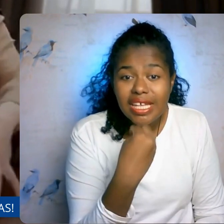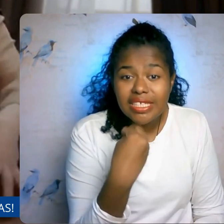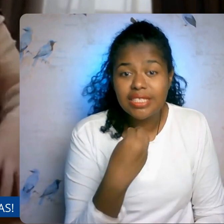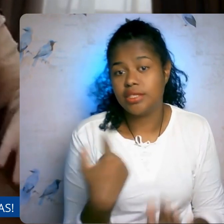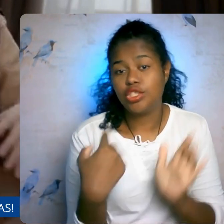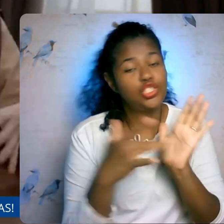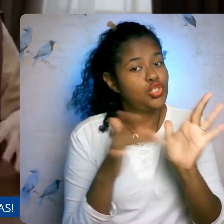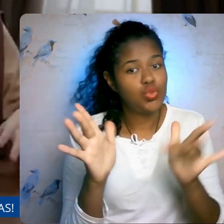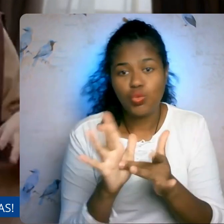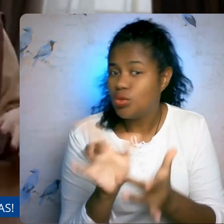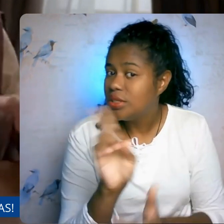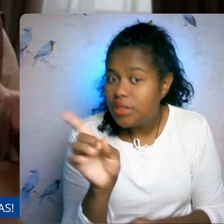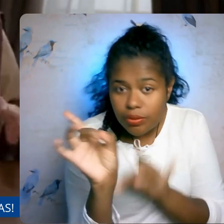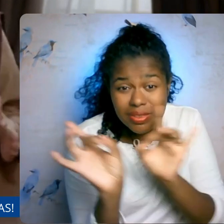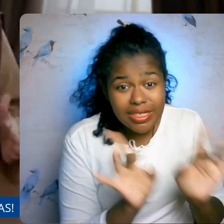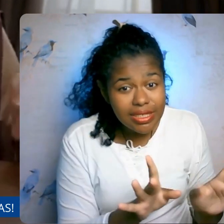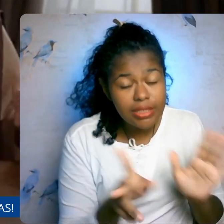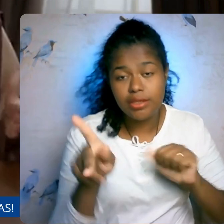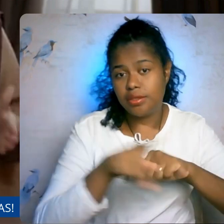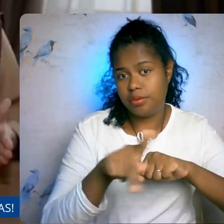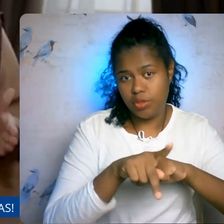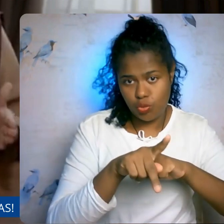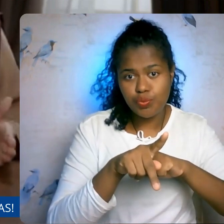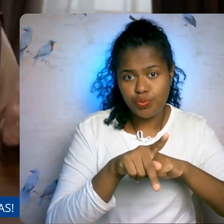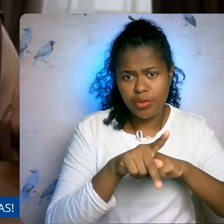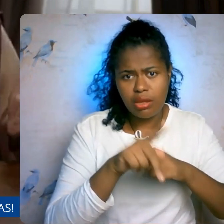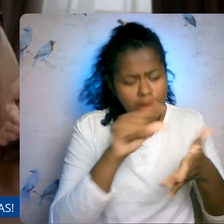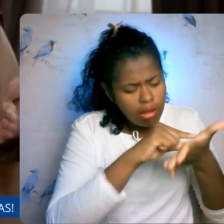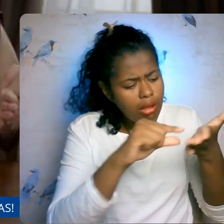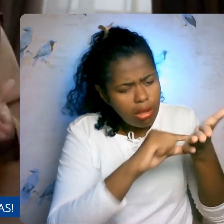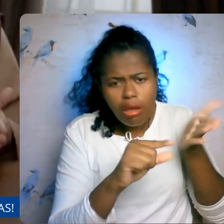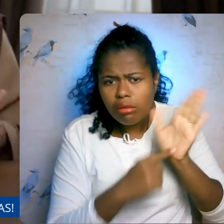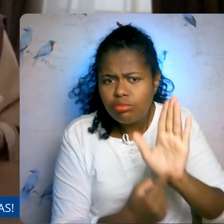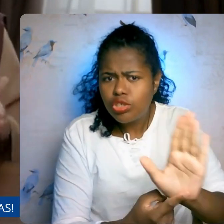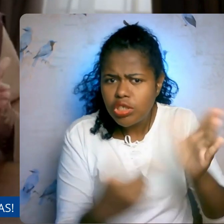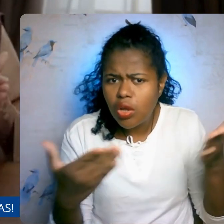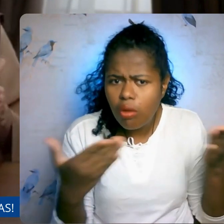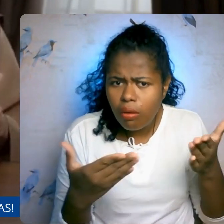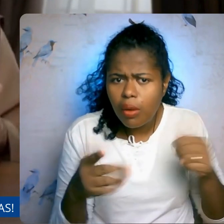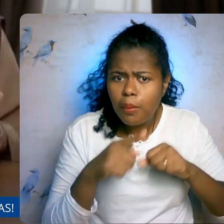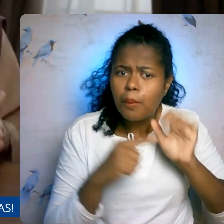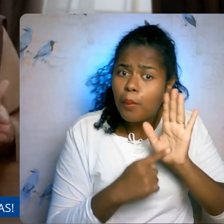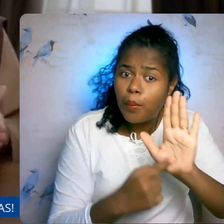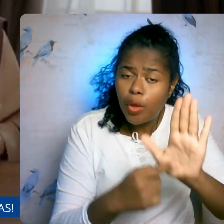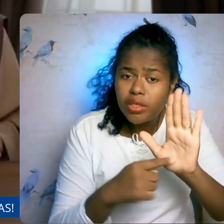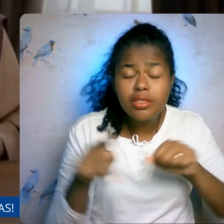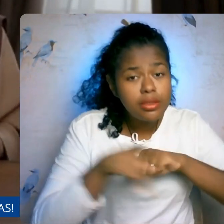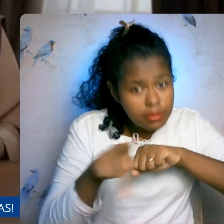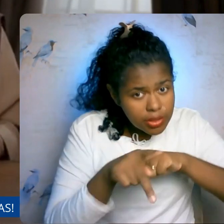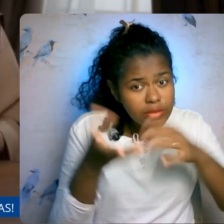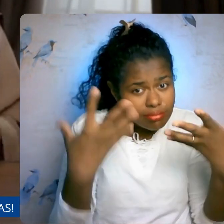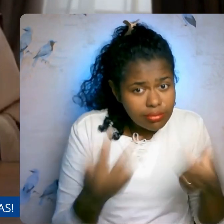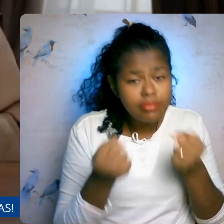essas passagens que eu mostrei para você revelam que Pedro, então, assume seu chamado, Pedro assume a sua